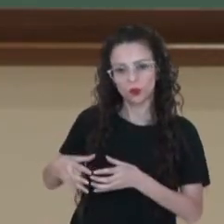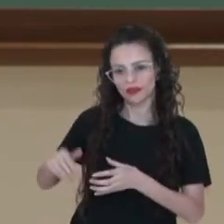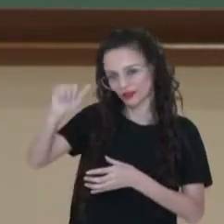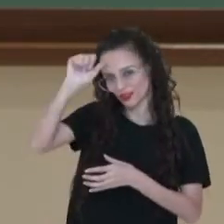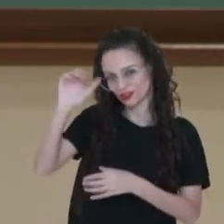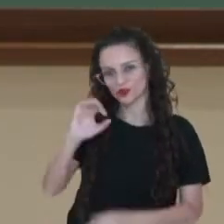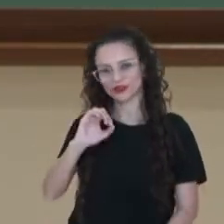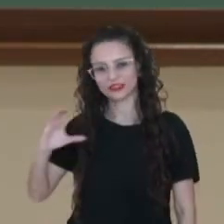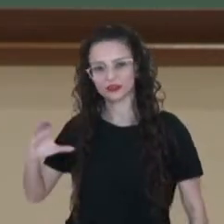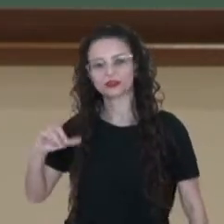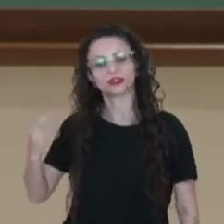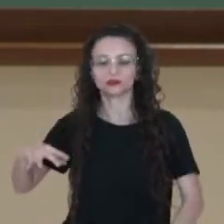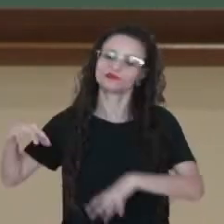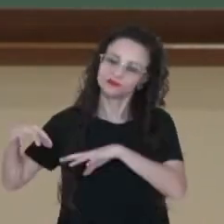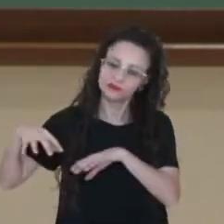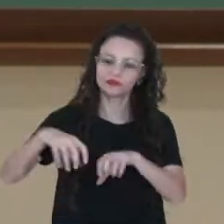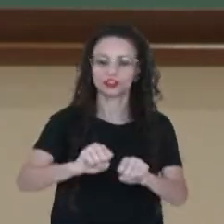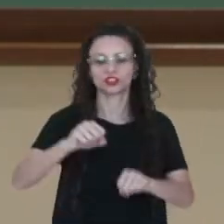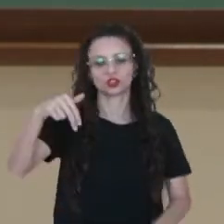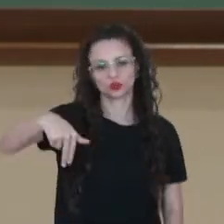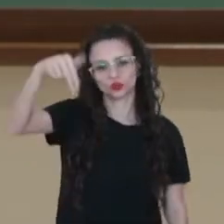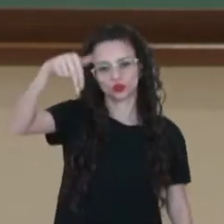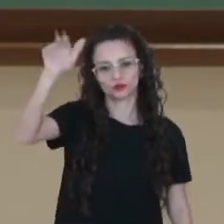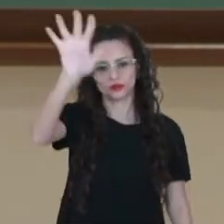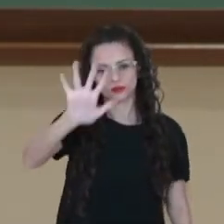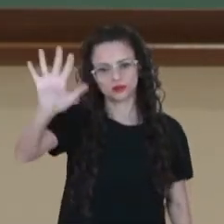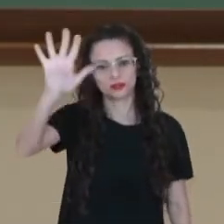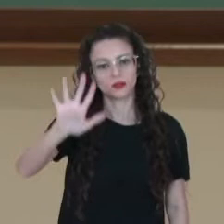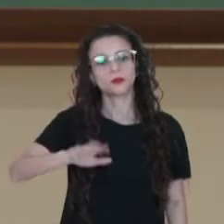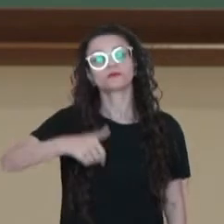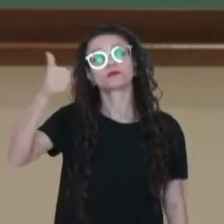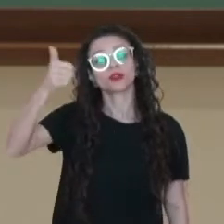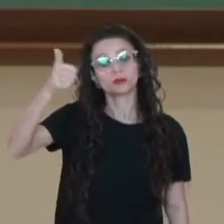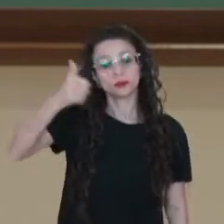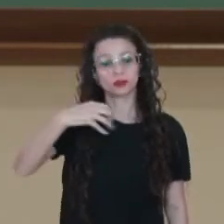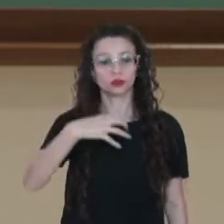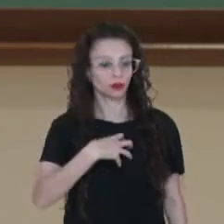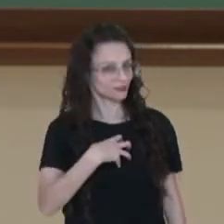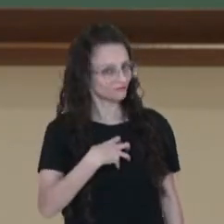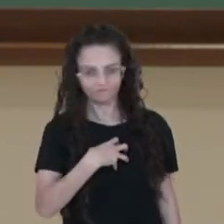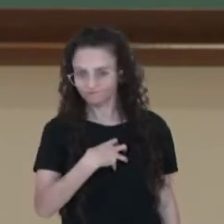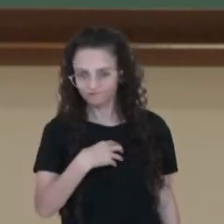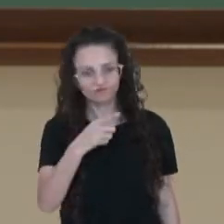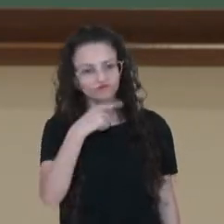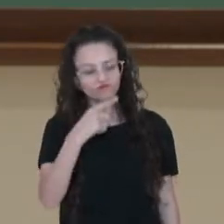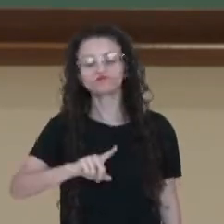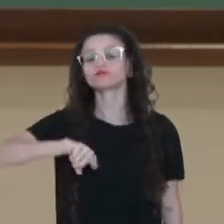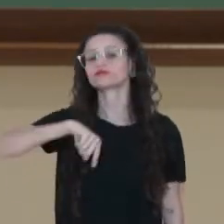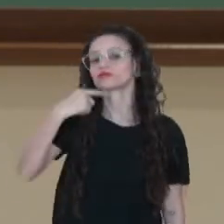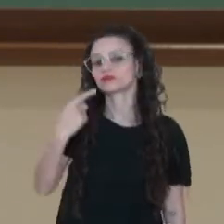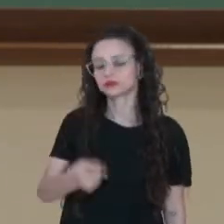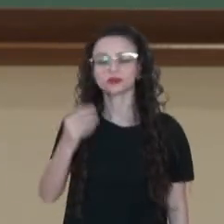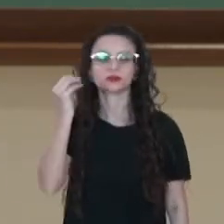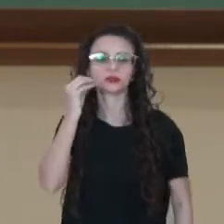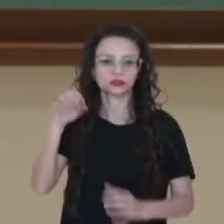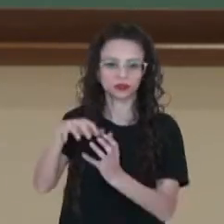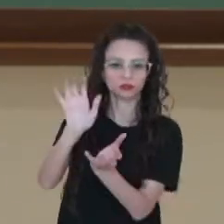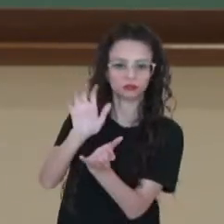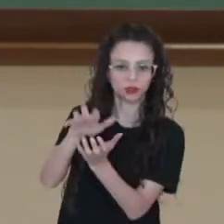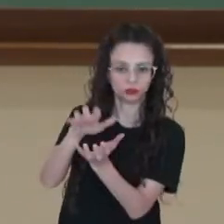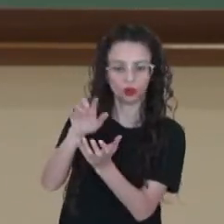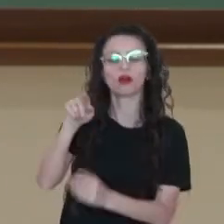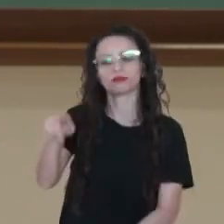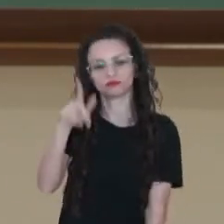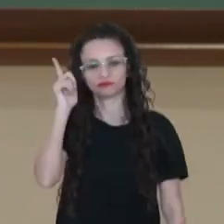Ocidentais e invadindo então o Nordeste brasileiro. Primeiro invadem a Bahia, não tem êxito, posteriormente eles vão para Pernambuco e ali eles